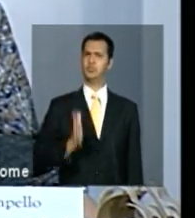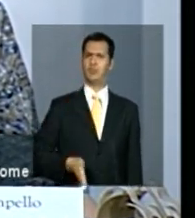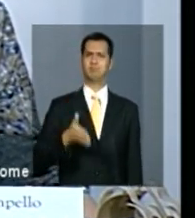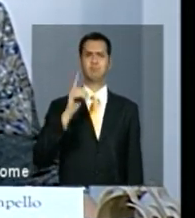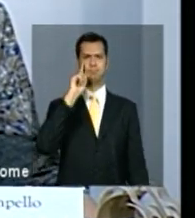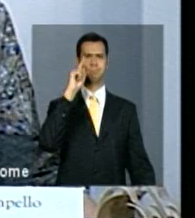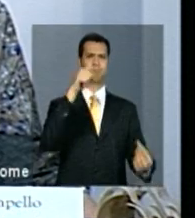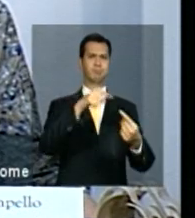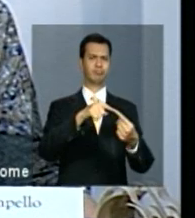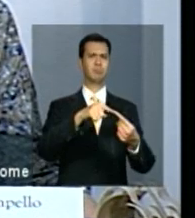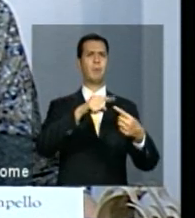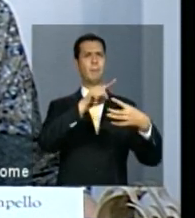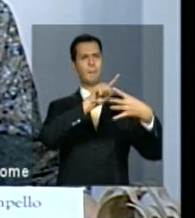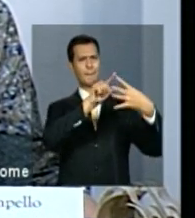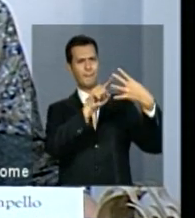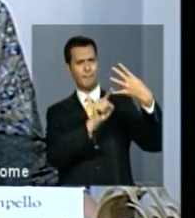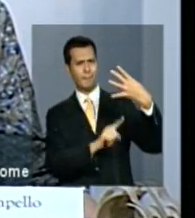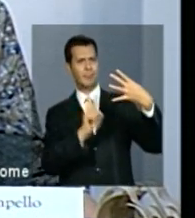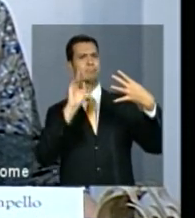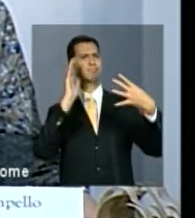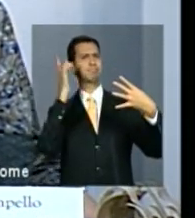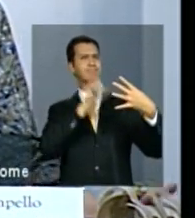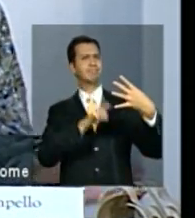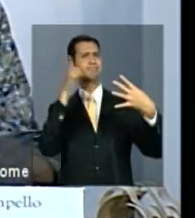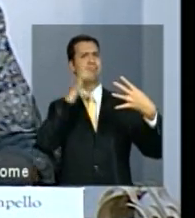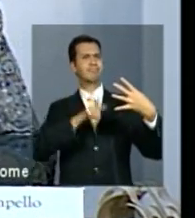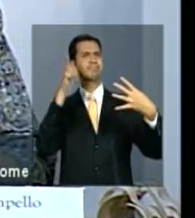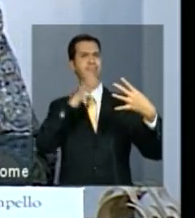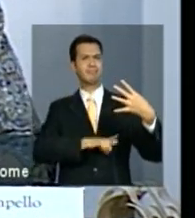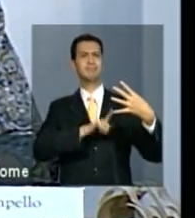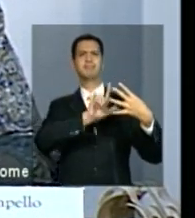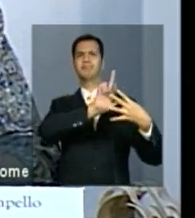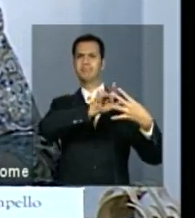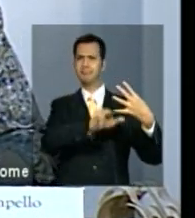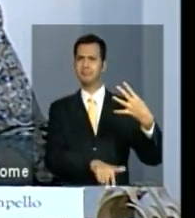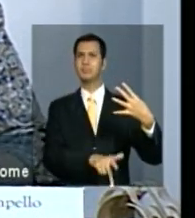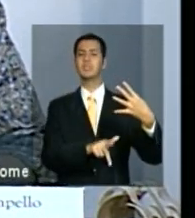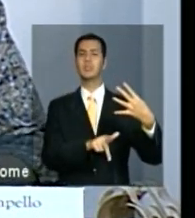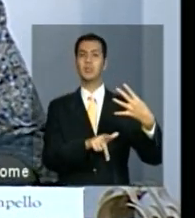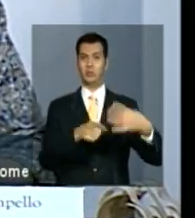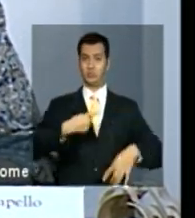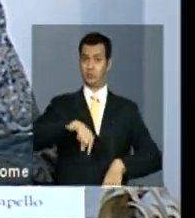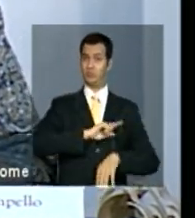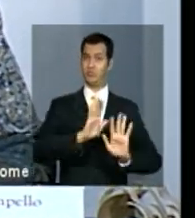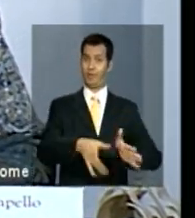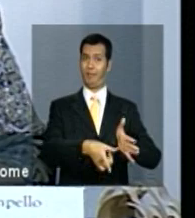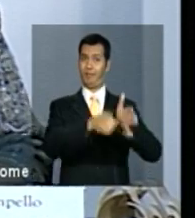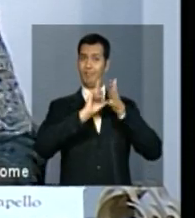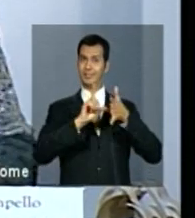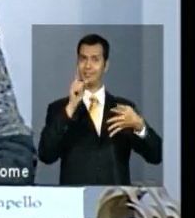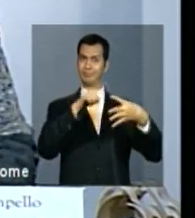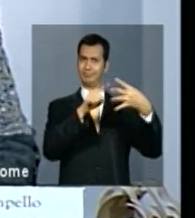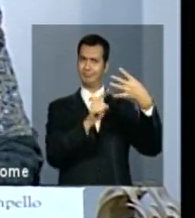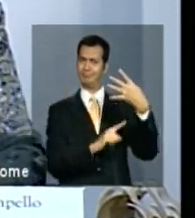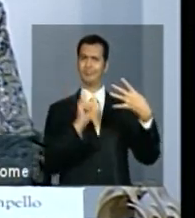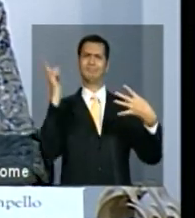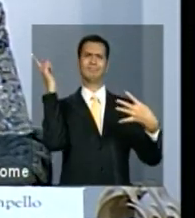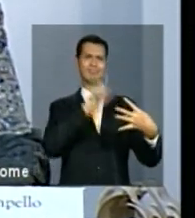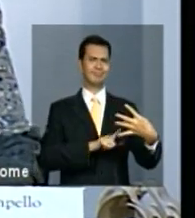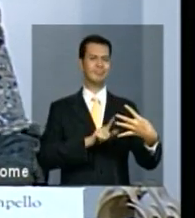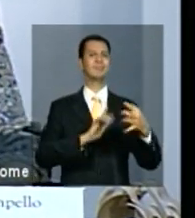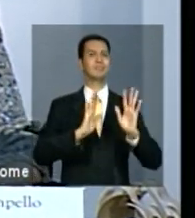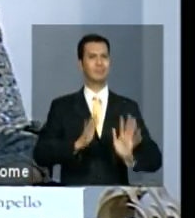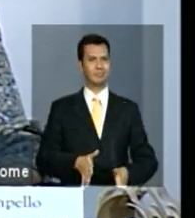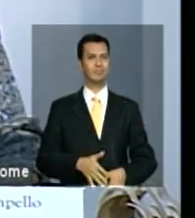como em grande parte a gente conseguiu antecipar metas portanto noss nós estamos atingindo todas as nossas metas bem